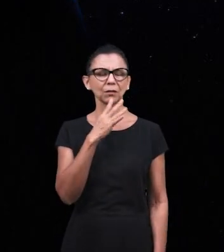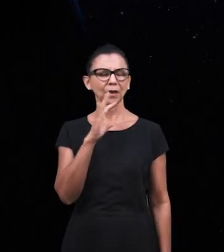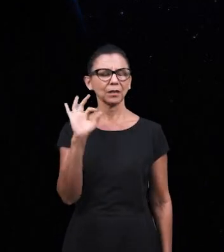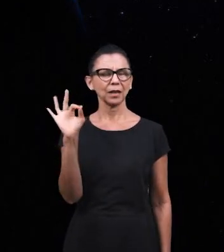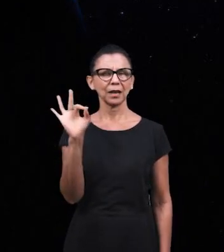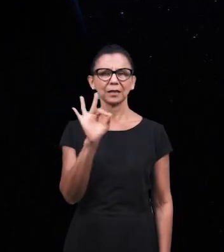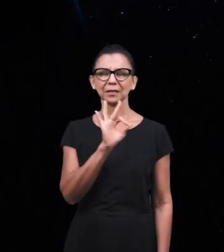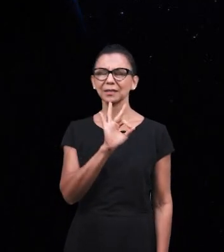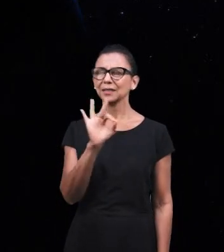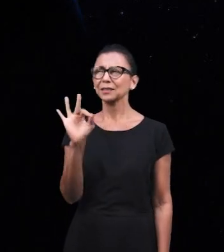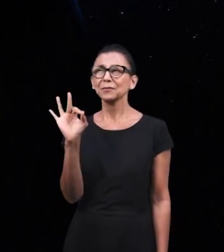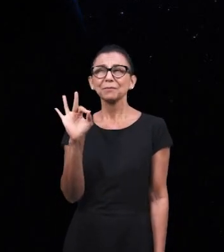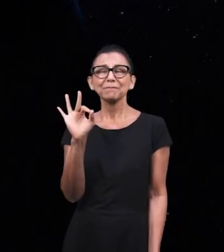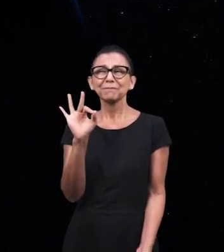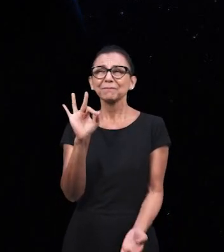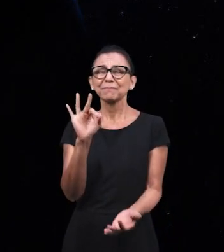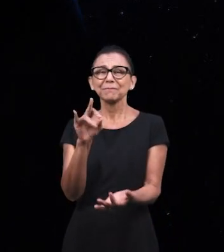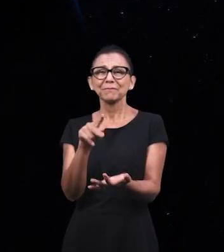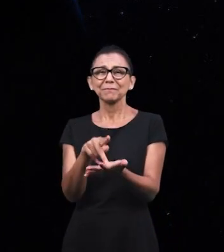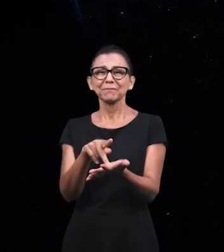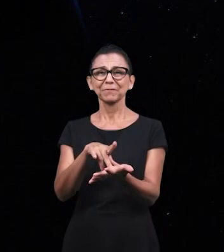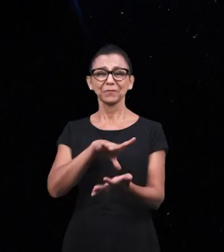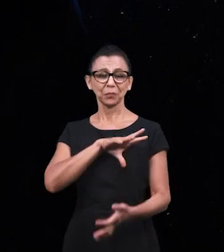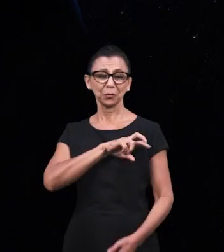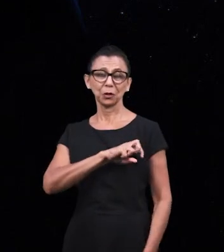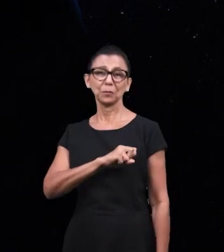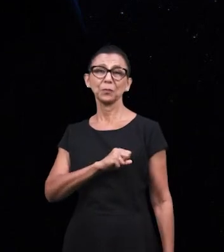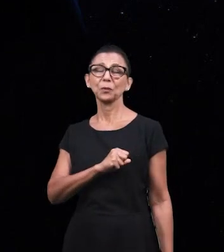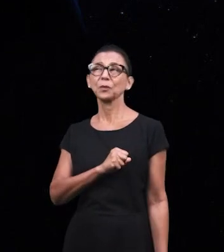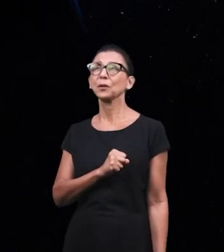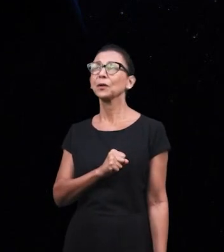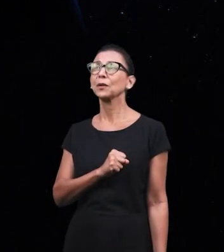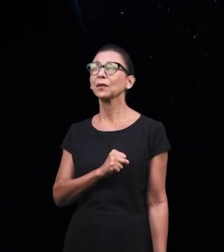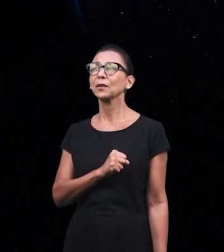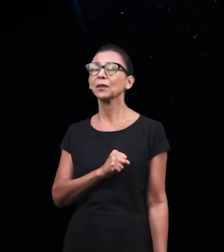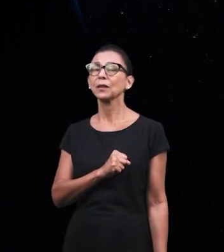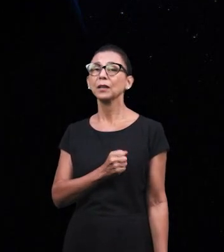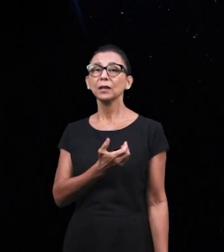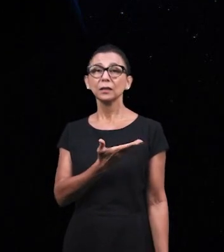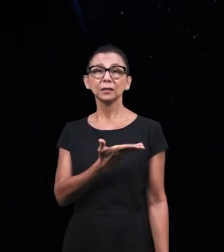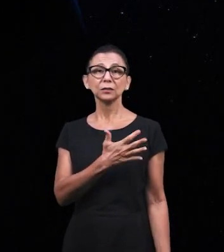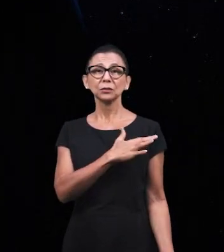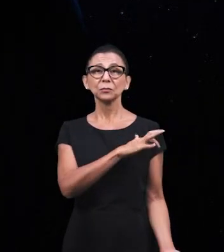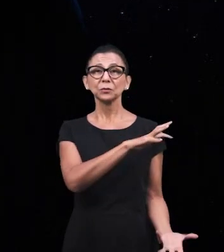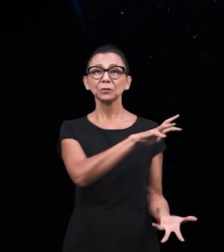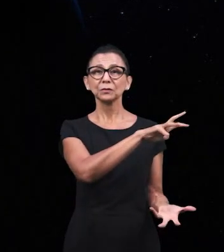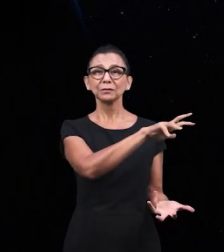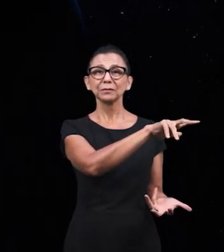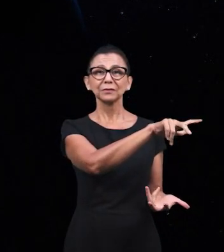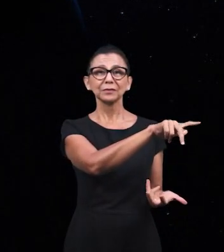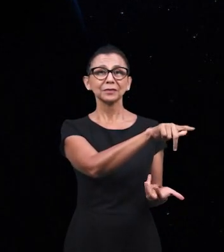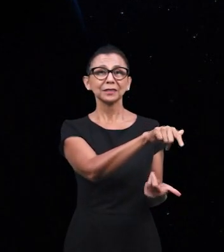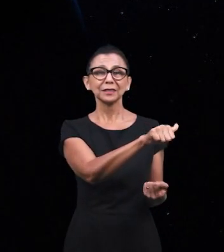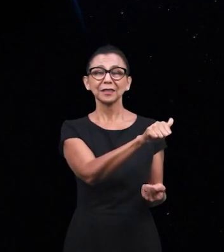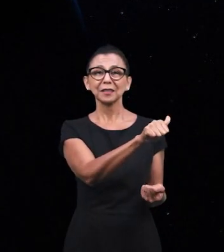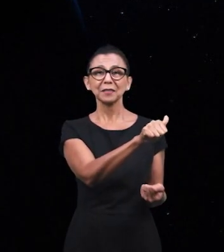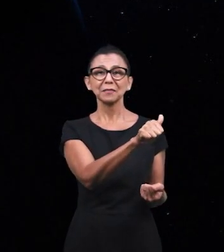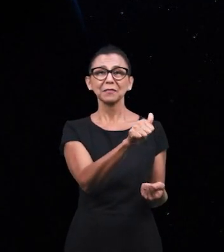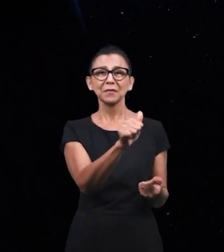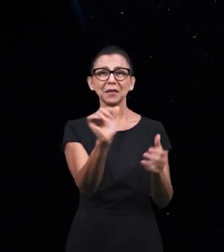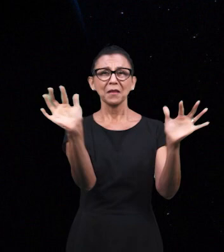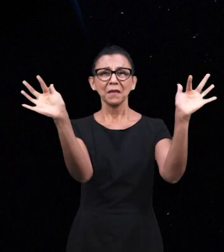mundo não conhece o que é amor. Este mundo